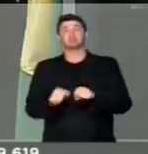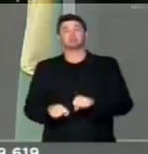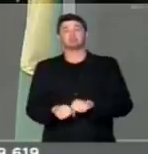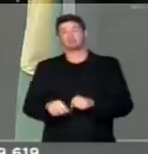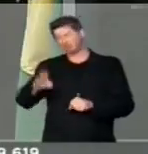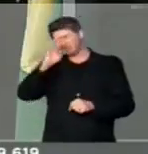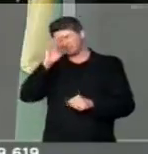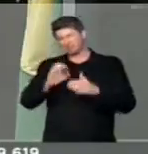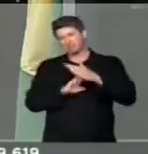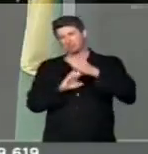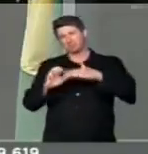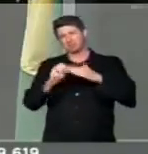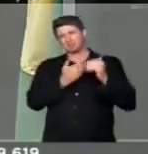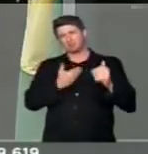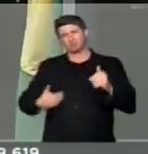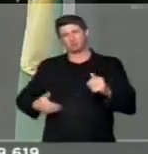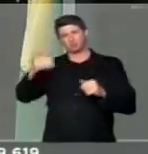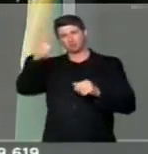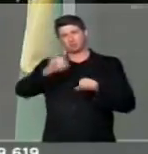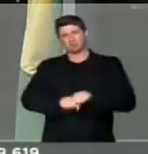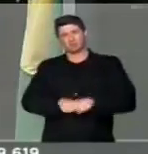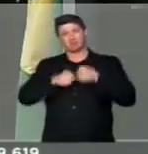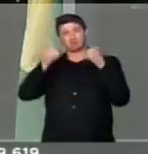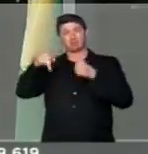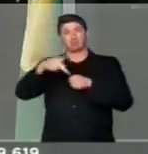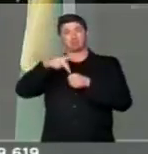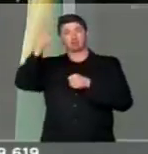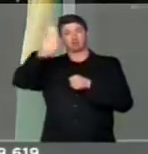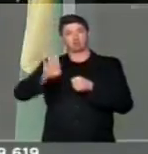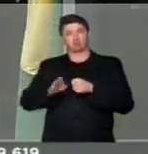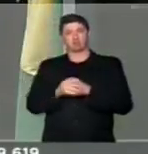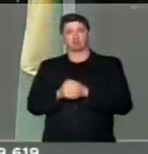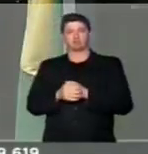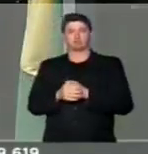maior empresa do país, que é a Petrobras.